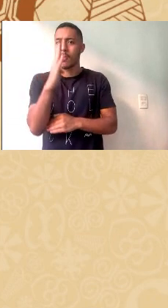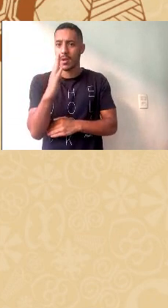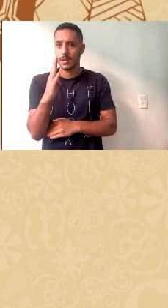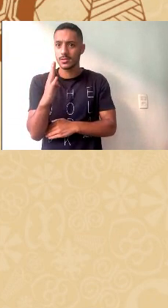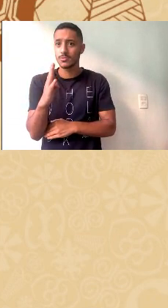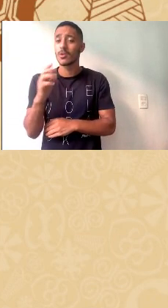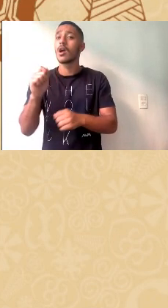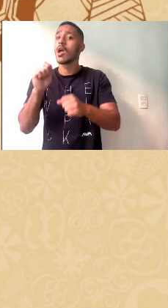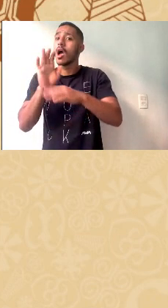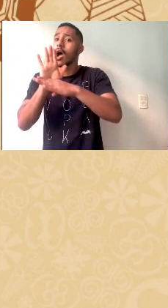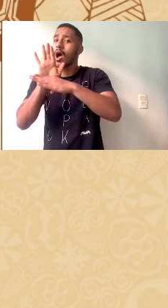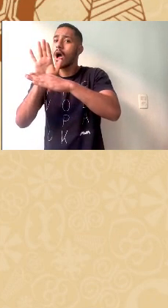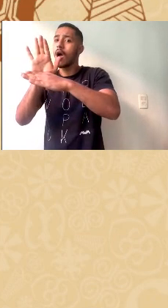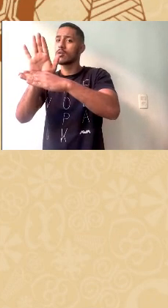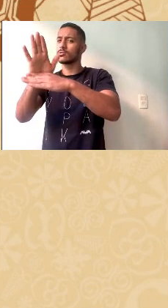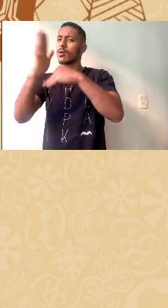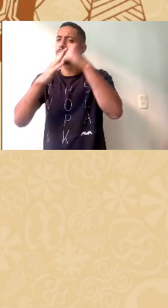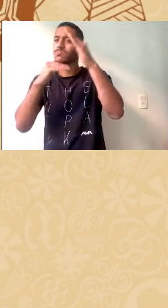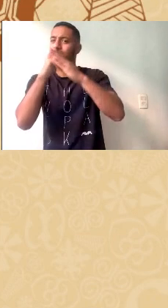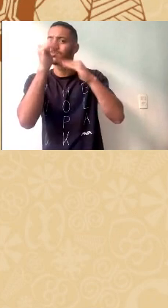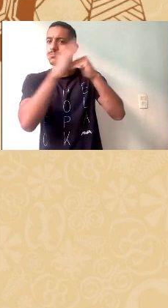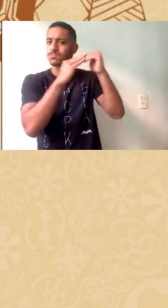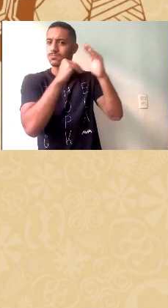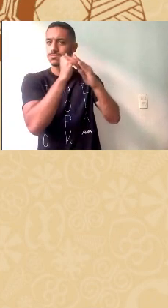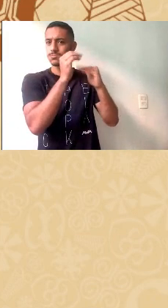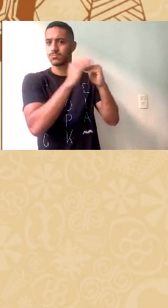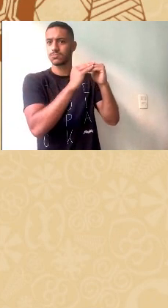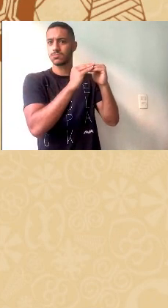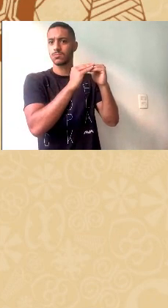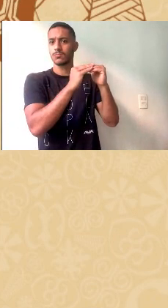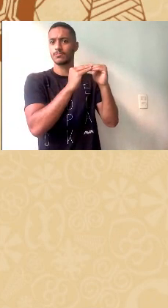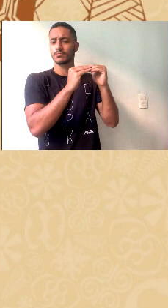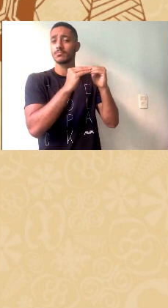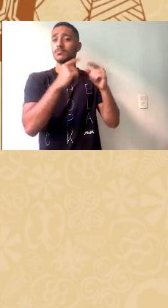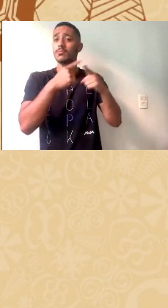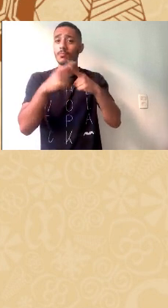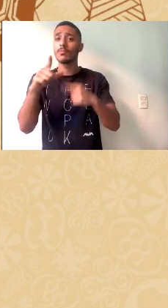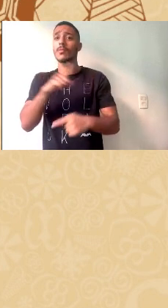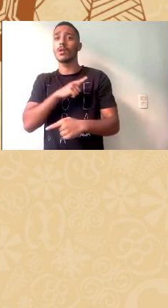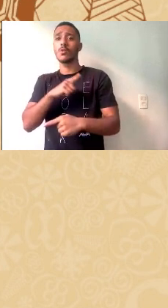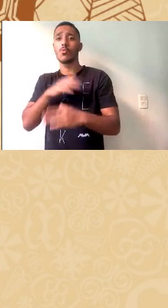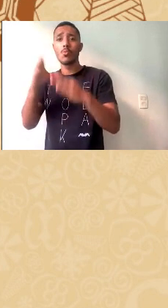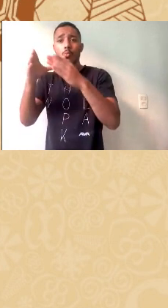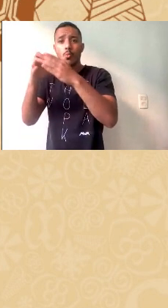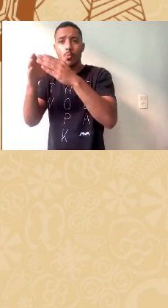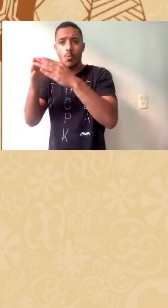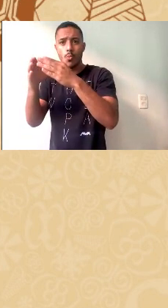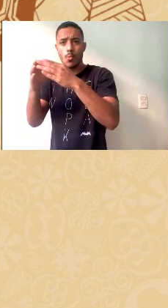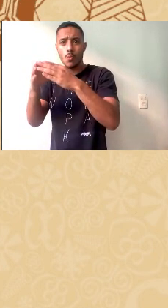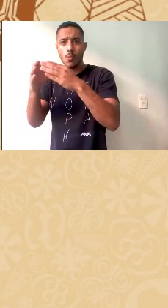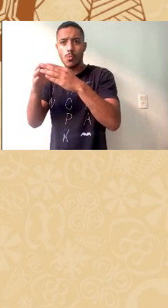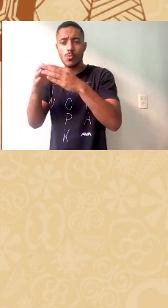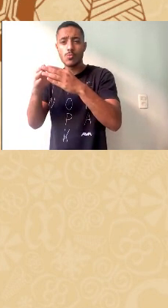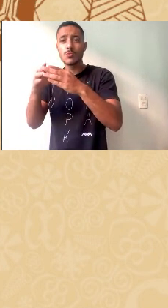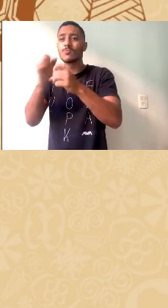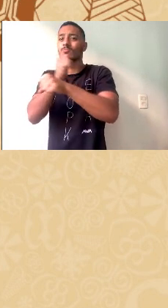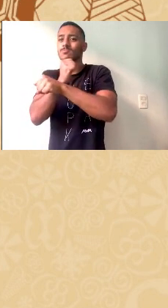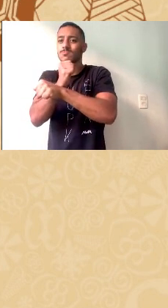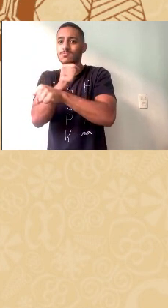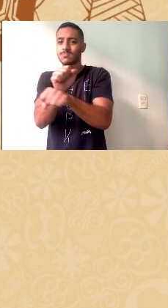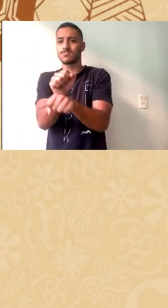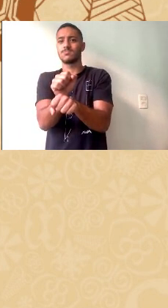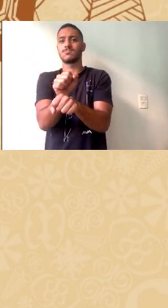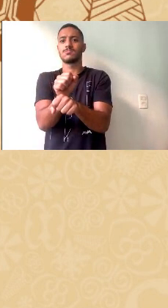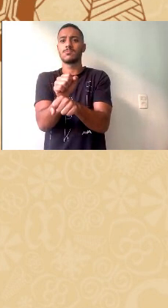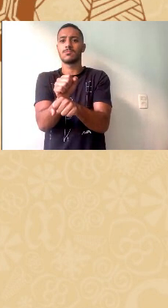né, não vamos negar isso, mas tínhamos aí uma população aí, após recém-liberta, vou usar